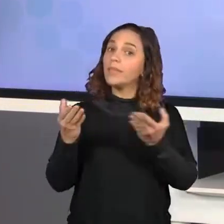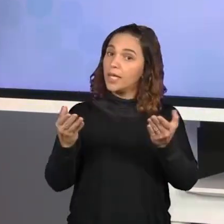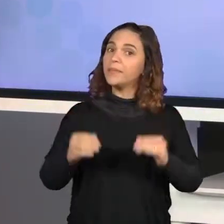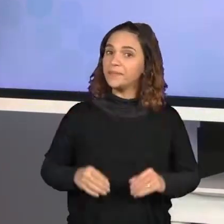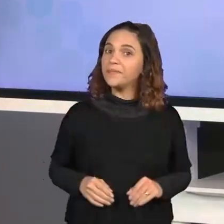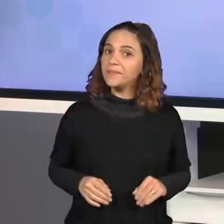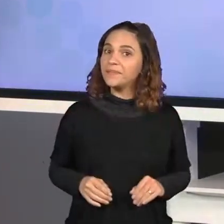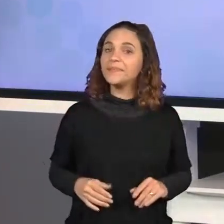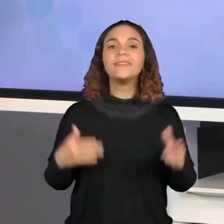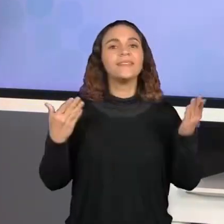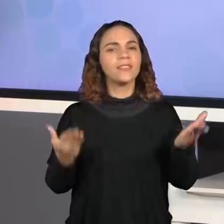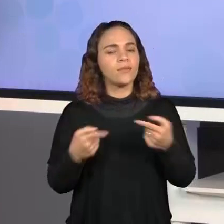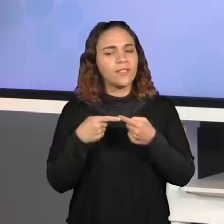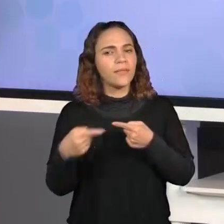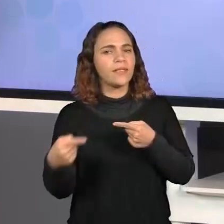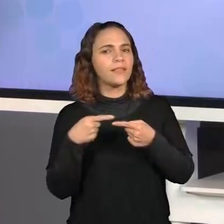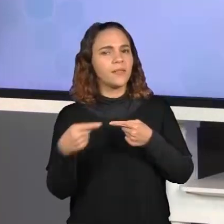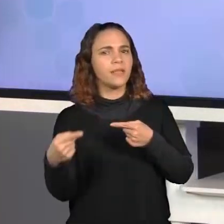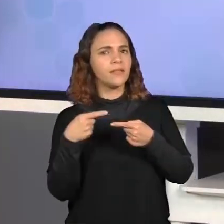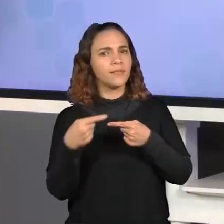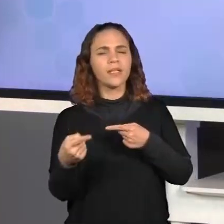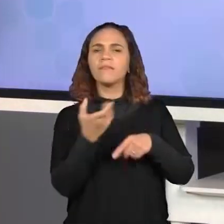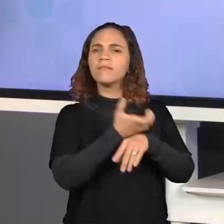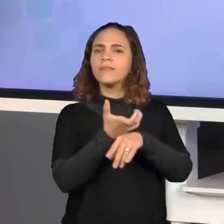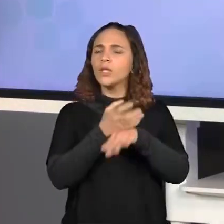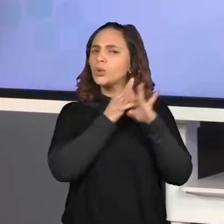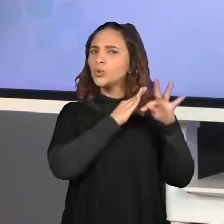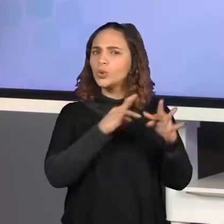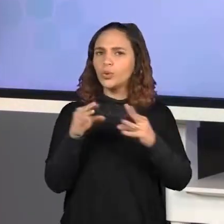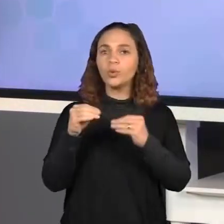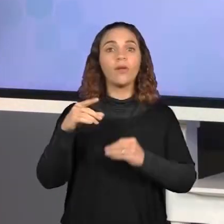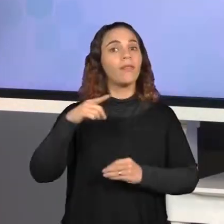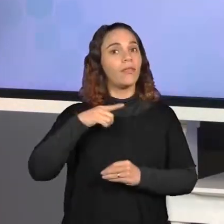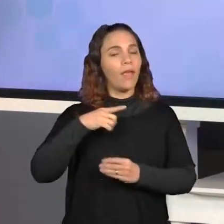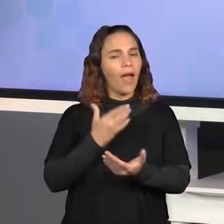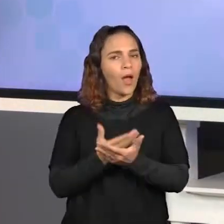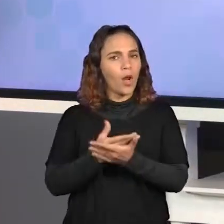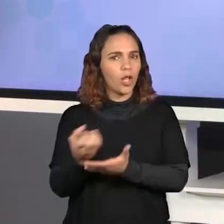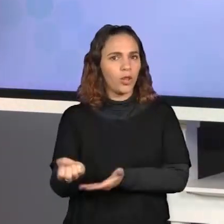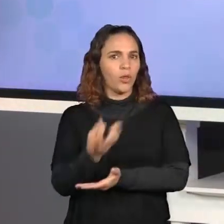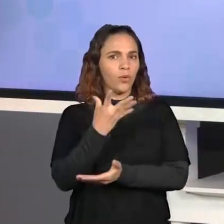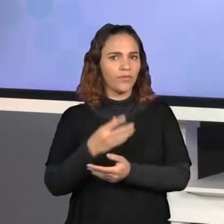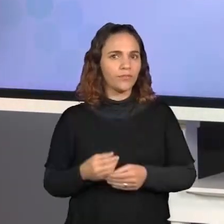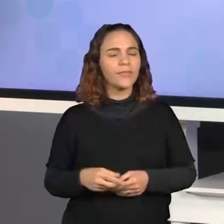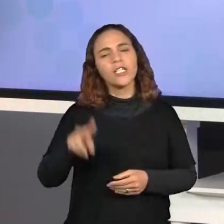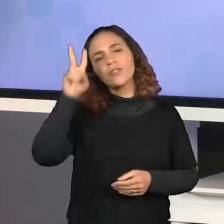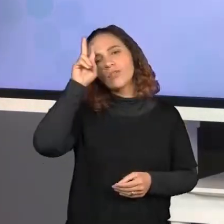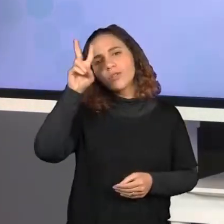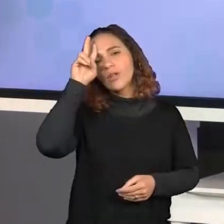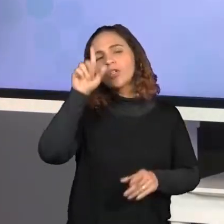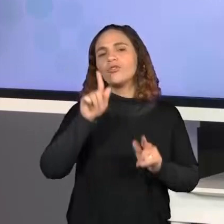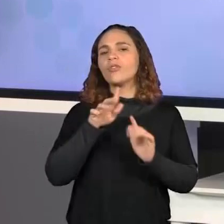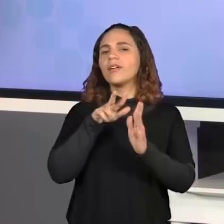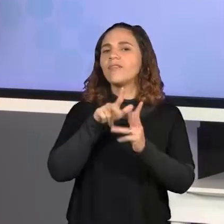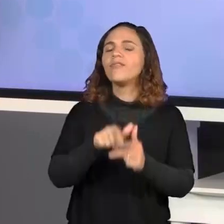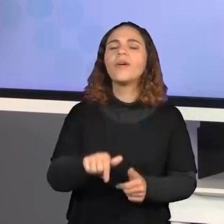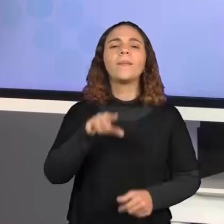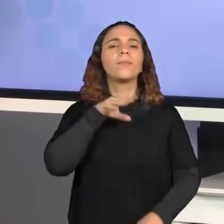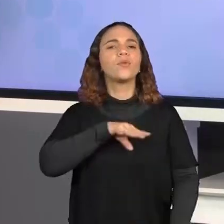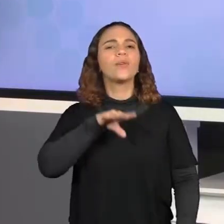galera. Então, todas as semanas aí, de todas as disciplinas, temos aulas novas e inéditas. História, Geografia, Língua